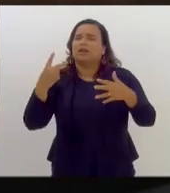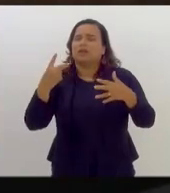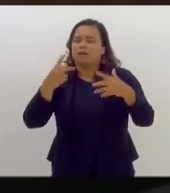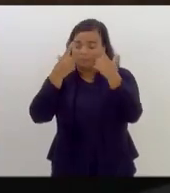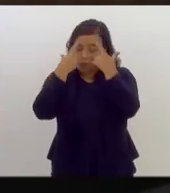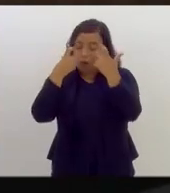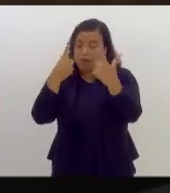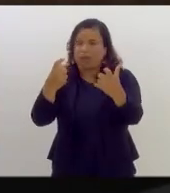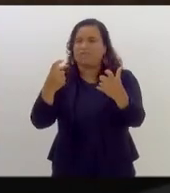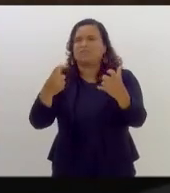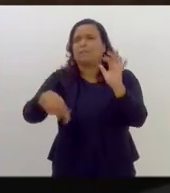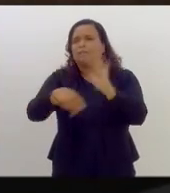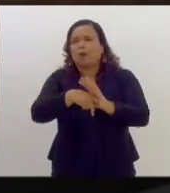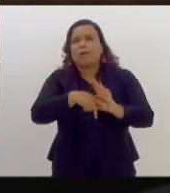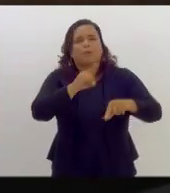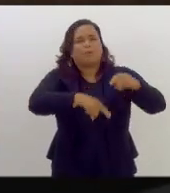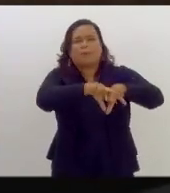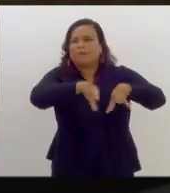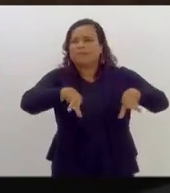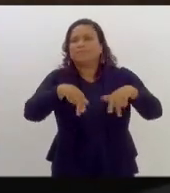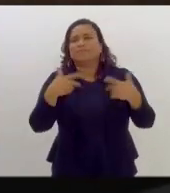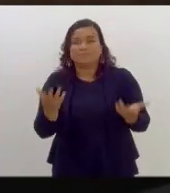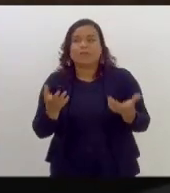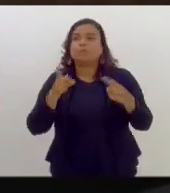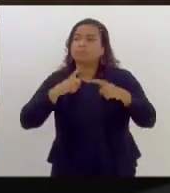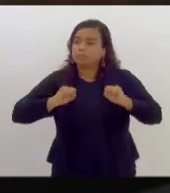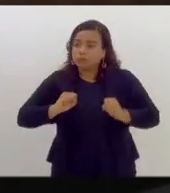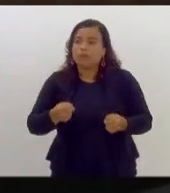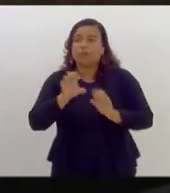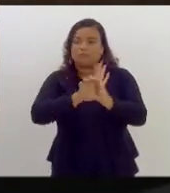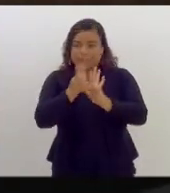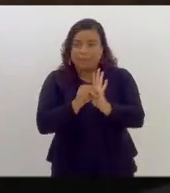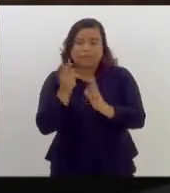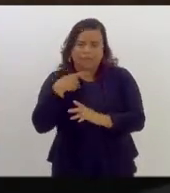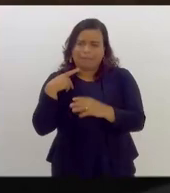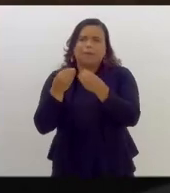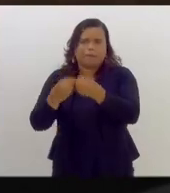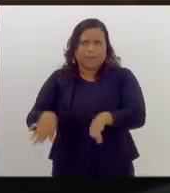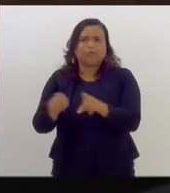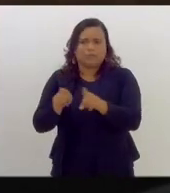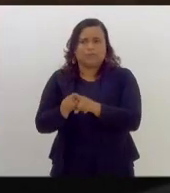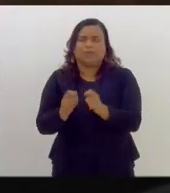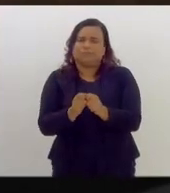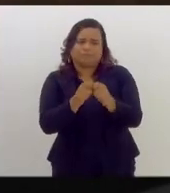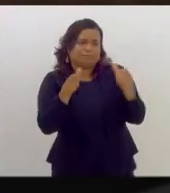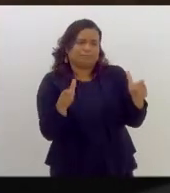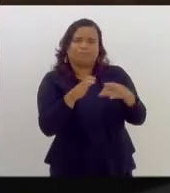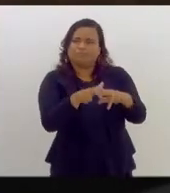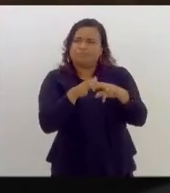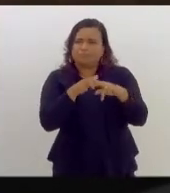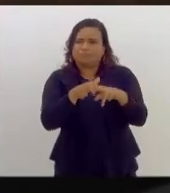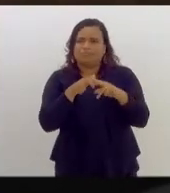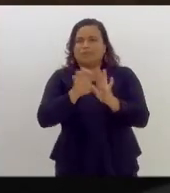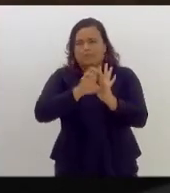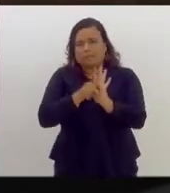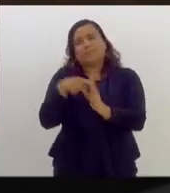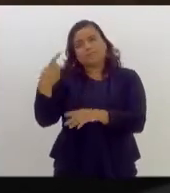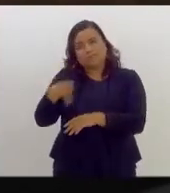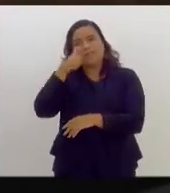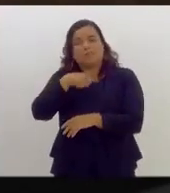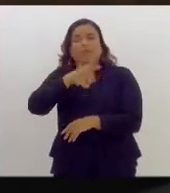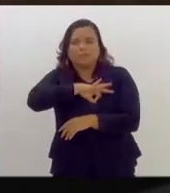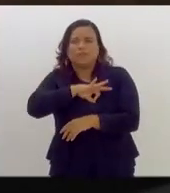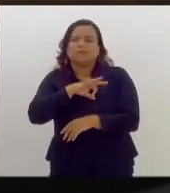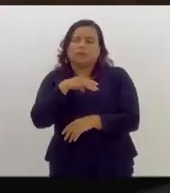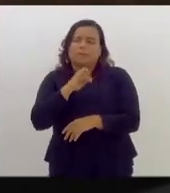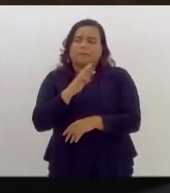Então, mesmo com o esforço das emendas, algumas boas, as minhas foram prejudicadas também, boa parte delas por causa das emendas da Marta, que são boas, mas